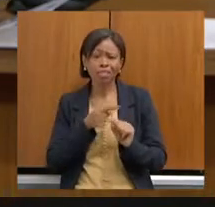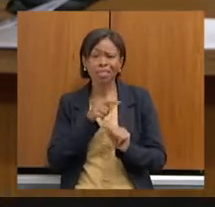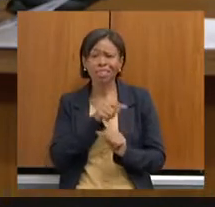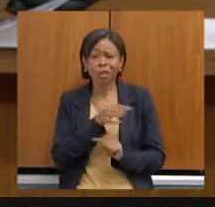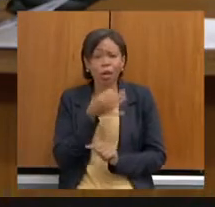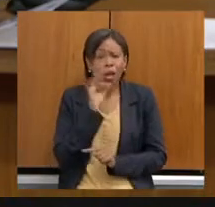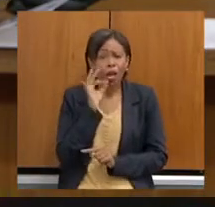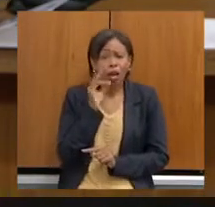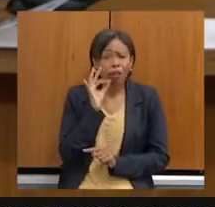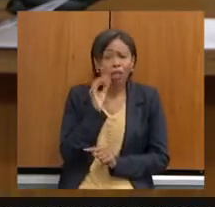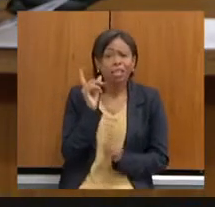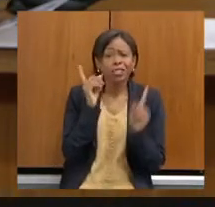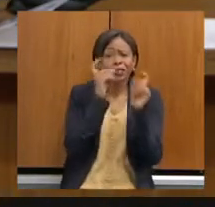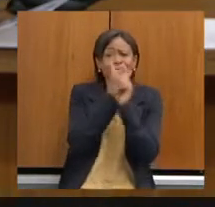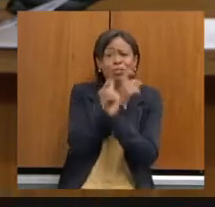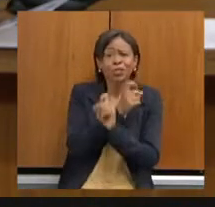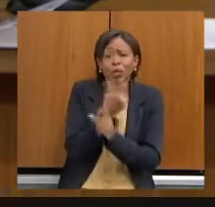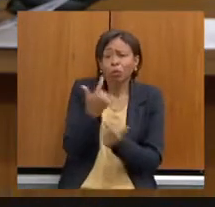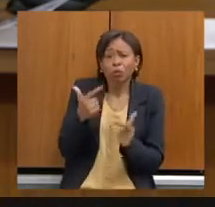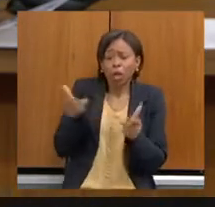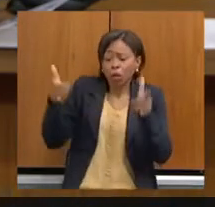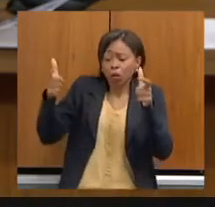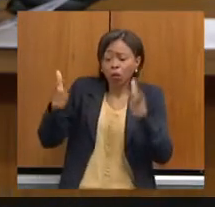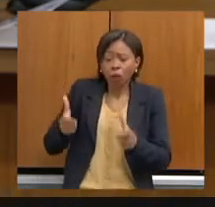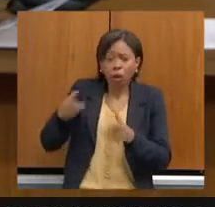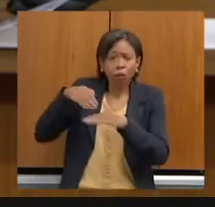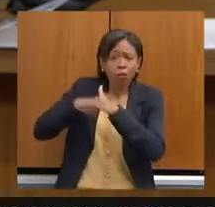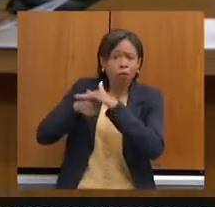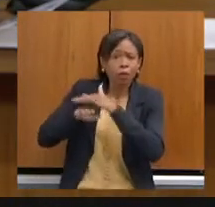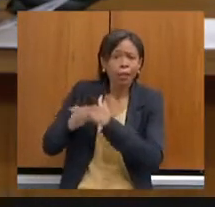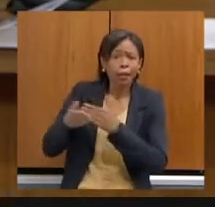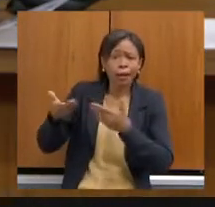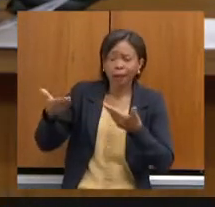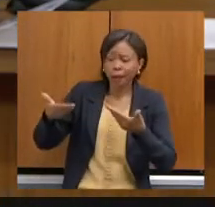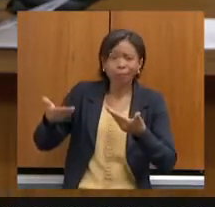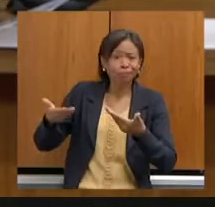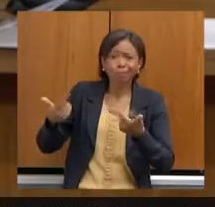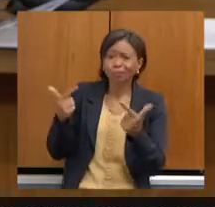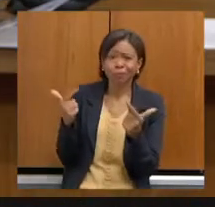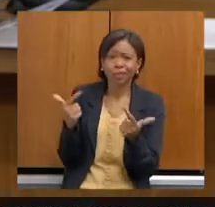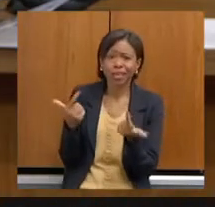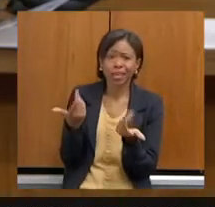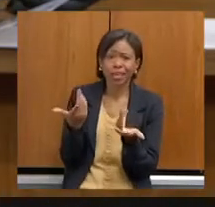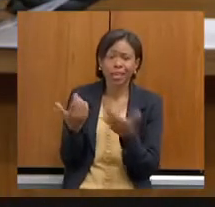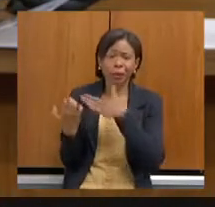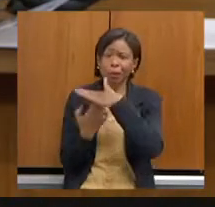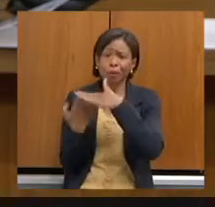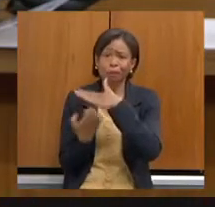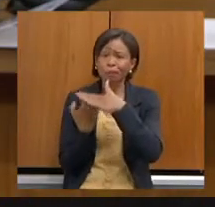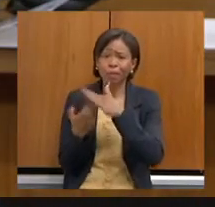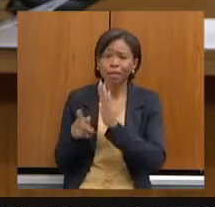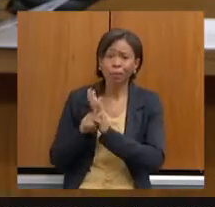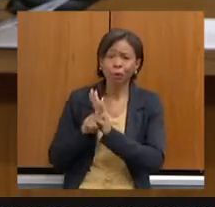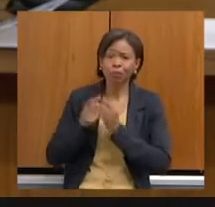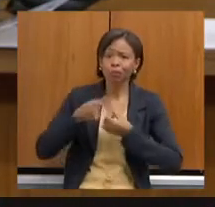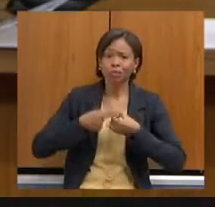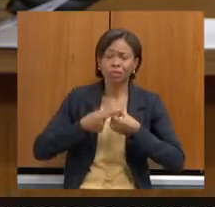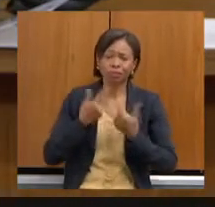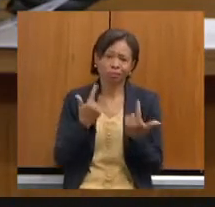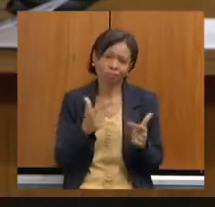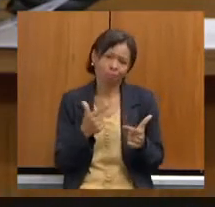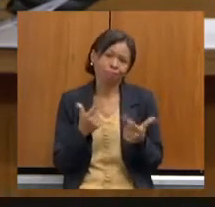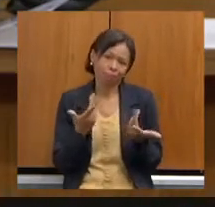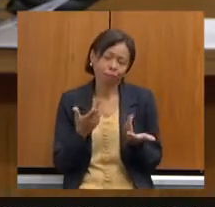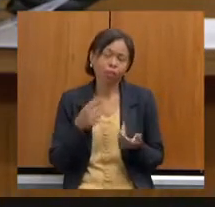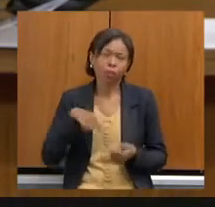segurar o café porque ele não tem Armazém tem Armazém próximo não tem uma cooperativa na sua cidade então são ações que a gente tem incentivado